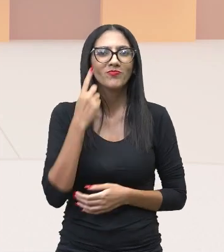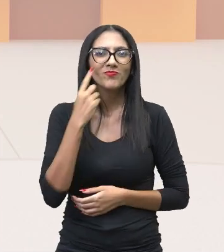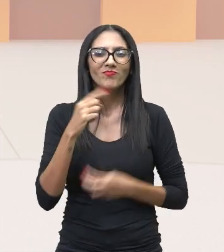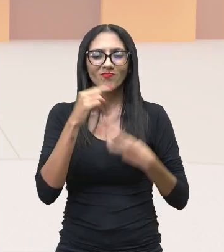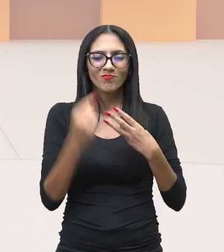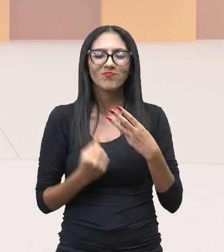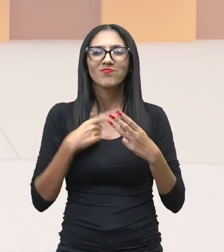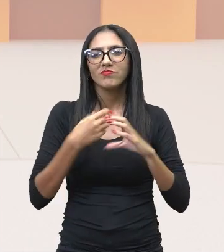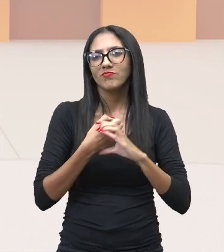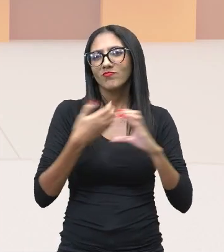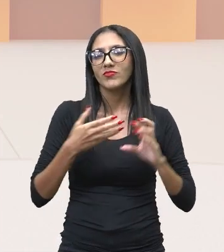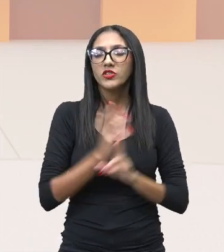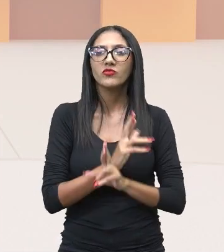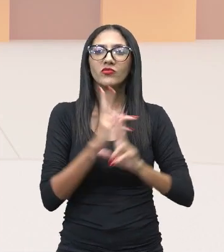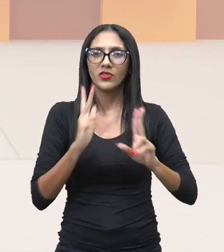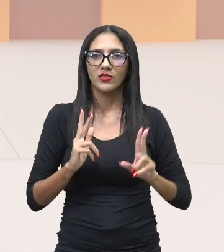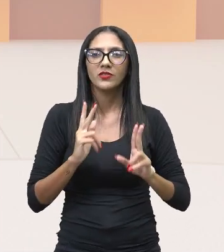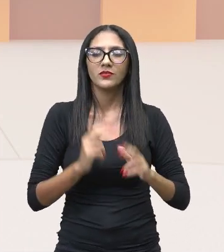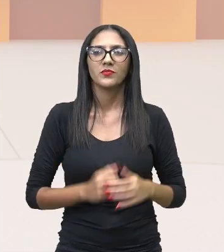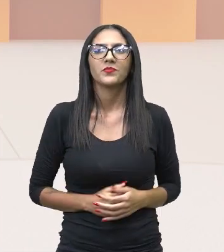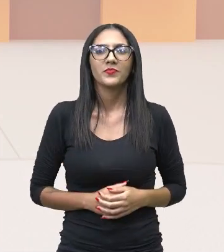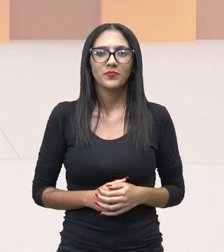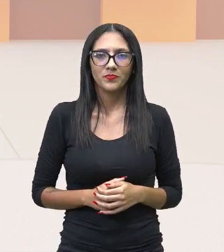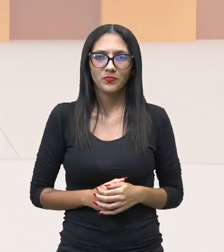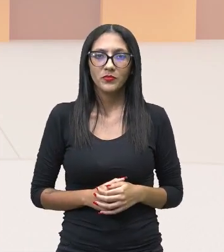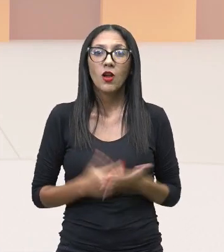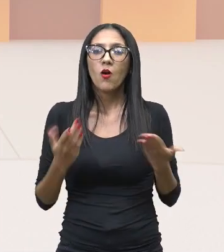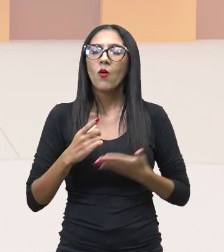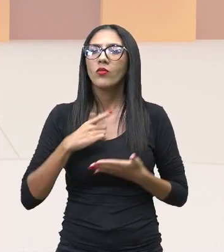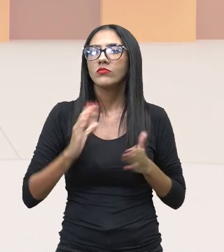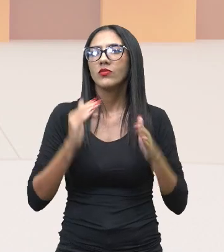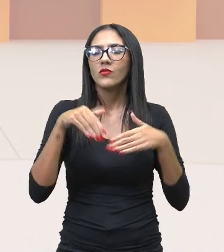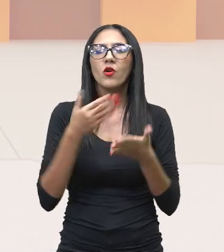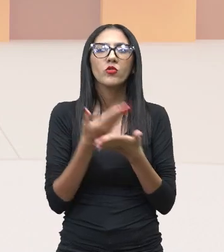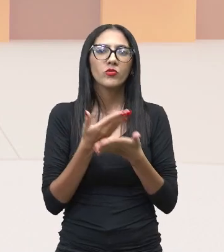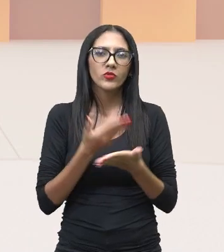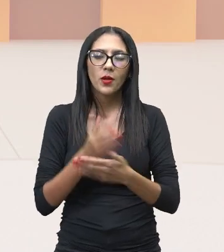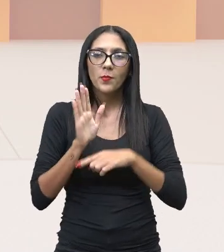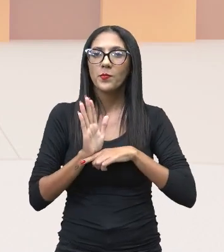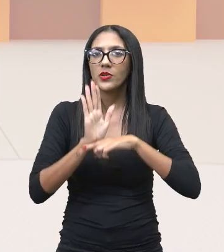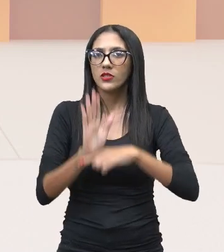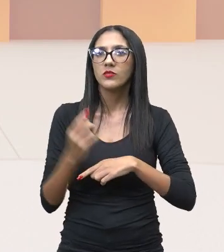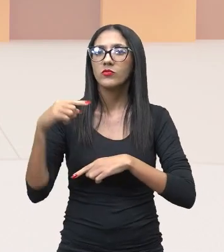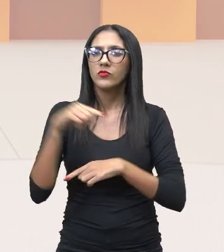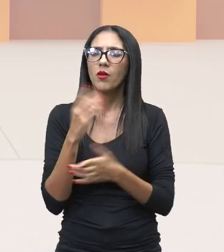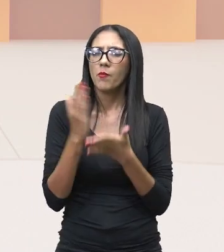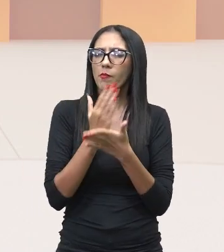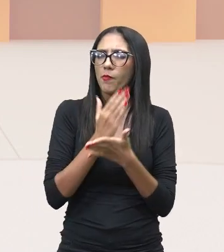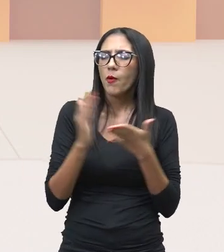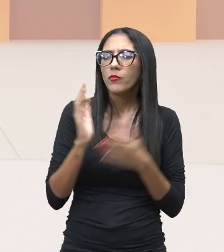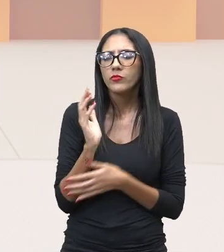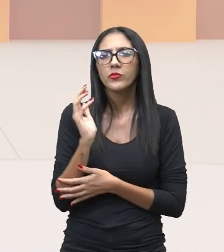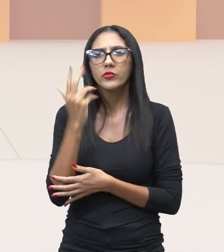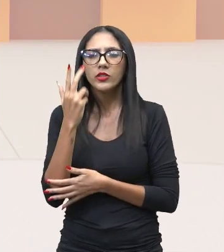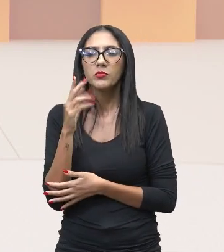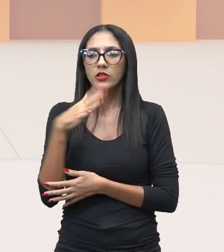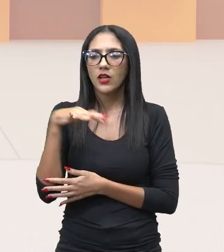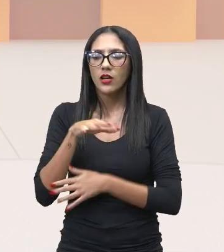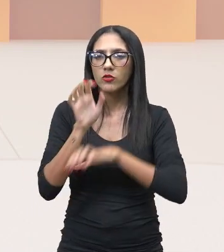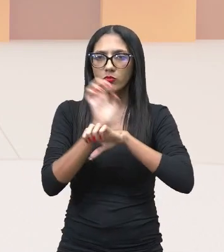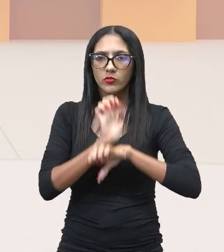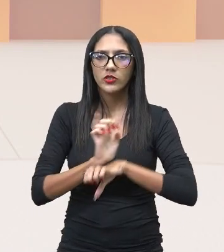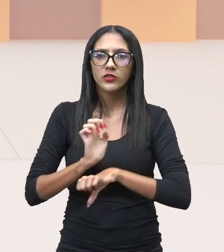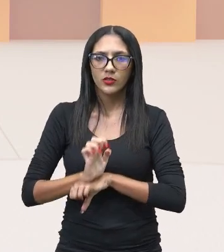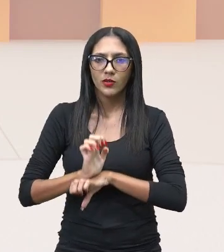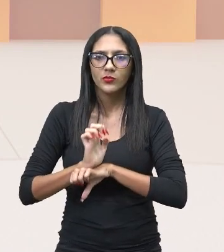ali bem básica. O que a gente vai fazer nessa aula, pessoal, é mostrar alguns eventos de intervenção estatal, como a gente vai ver